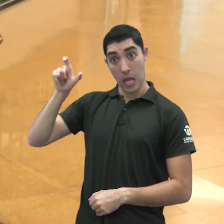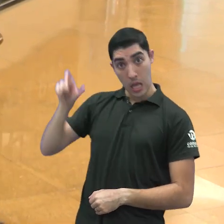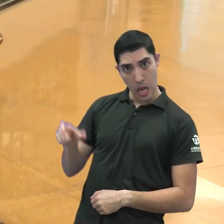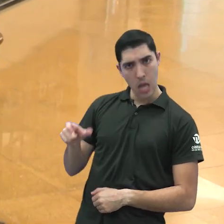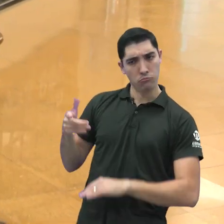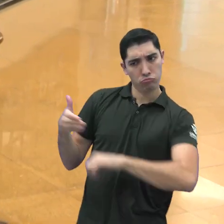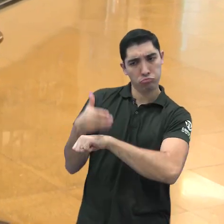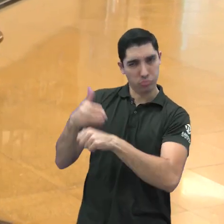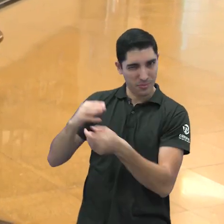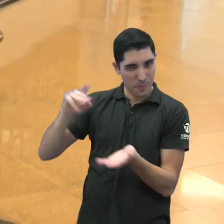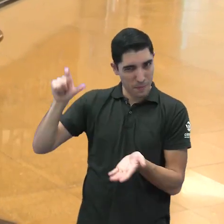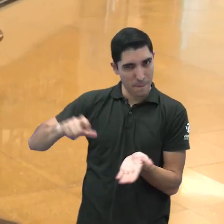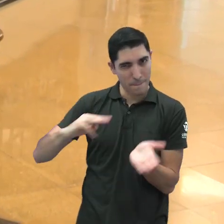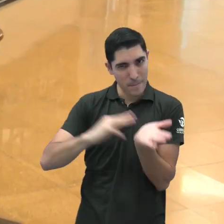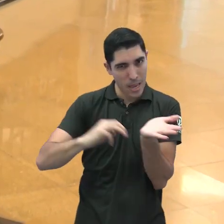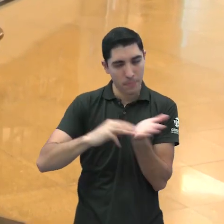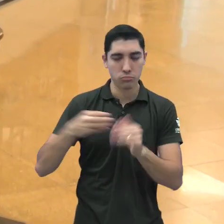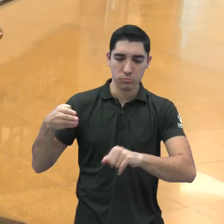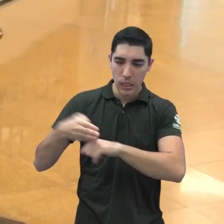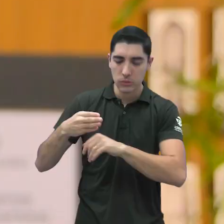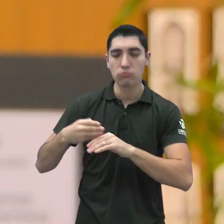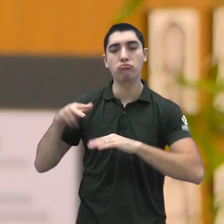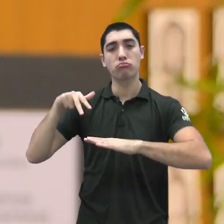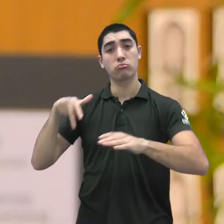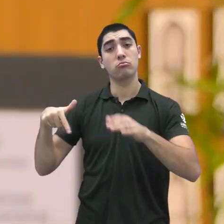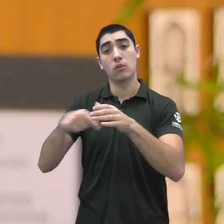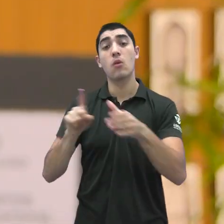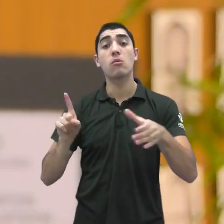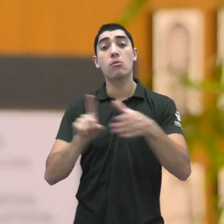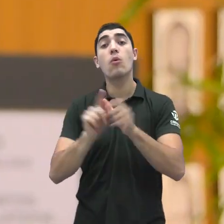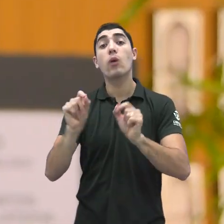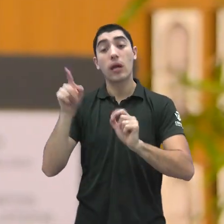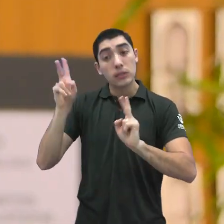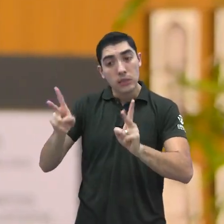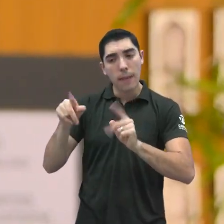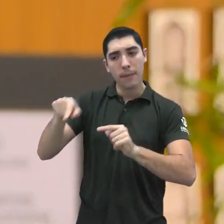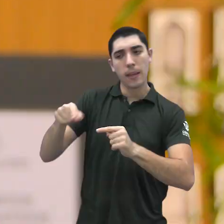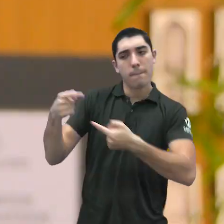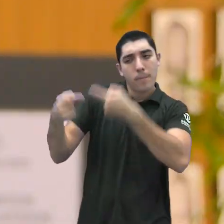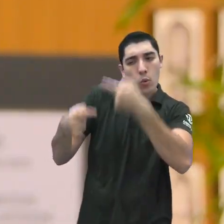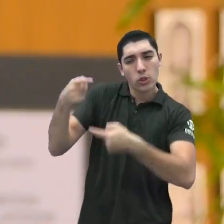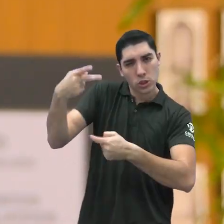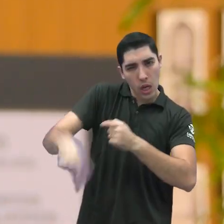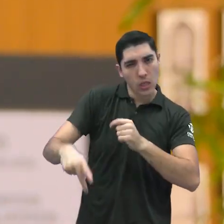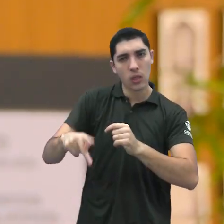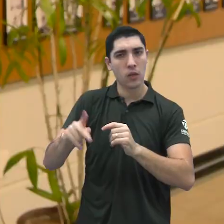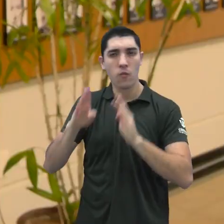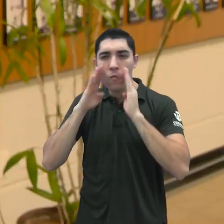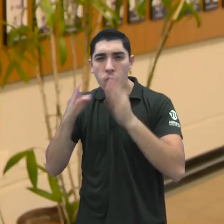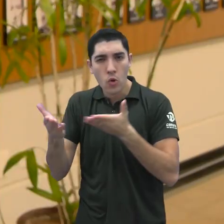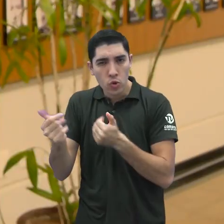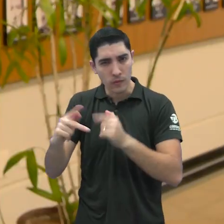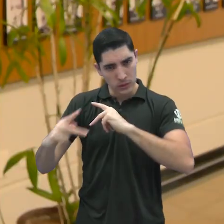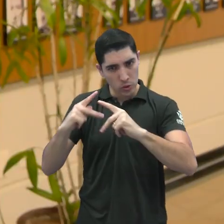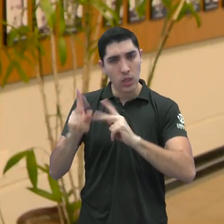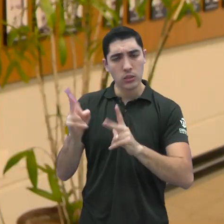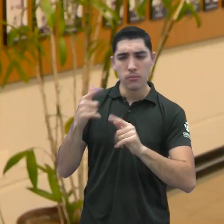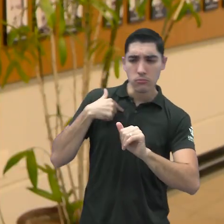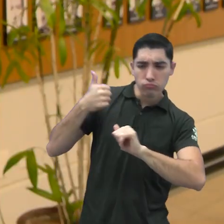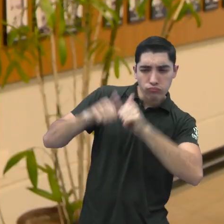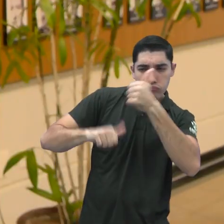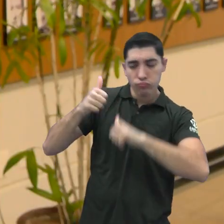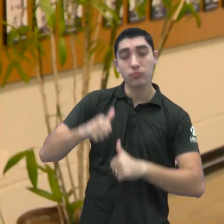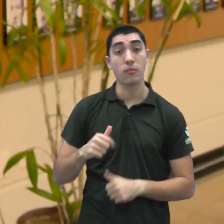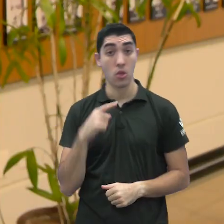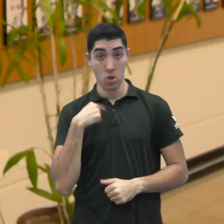consultivo tem como finalidade o acompanhamento e análise da política municipal da juventude. Ele tem a principal função